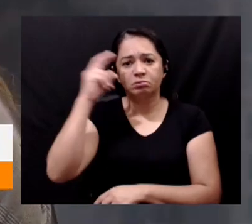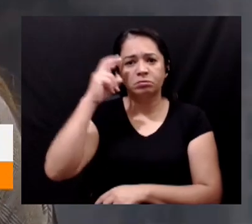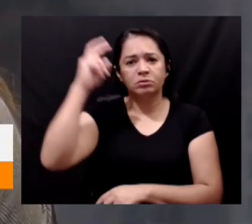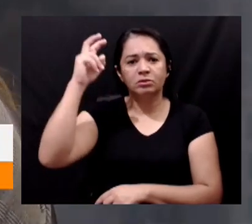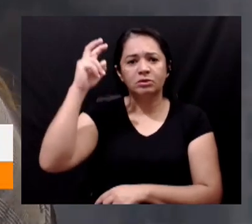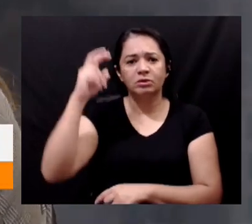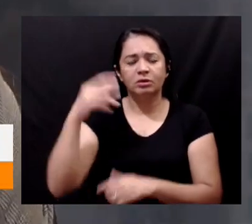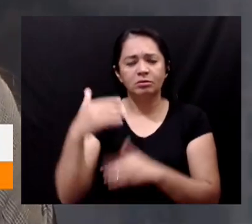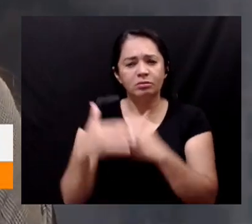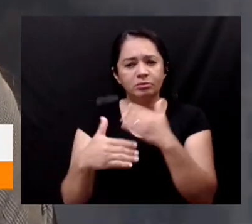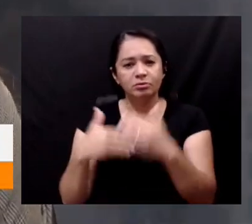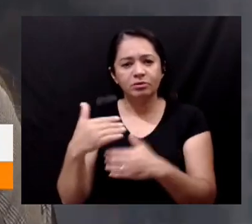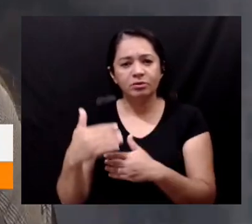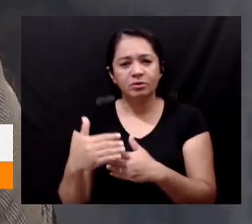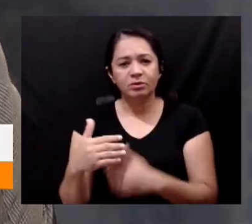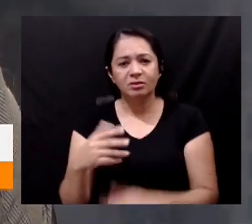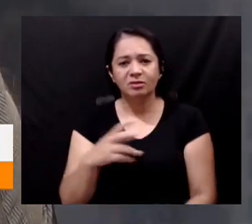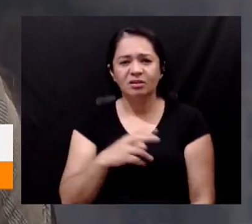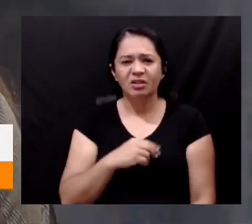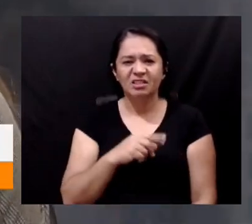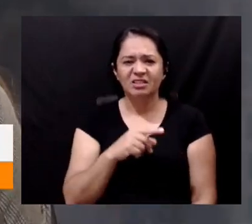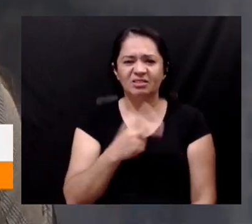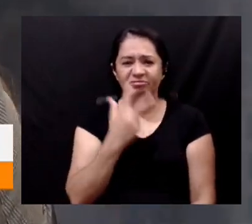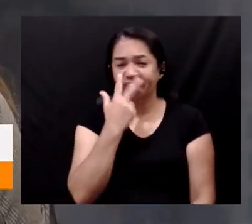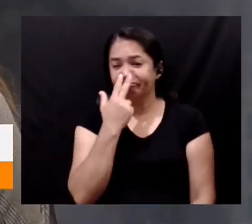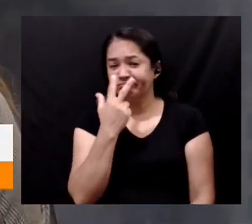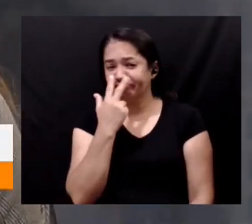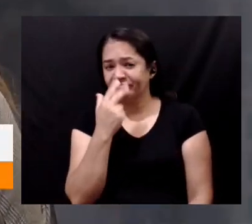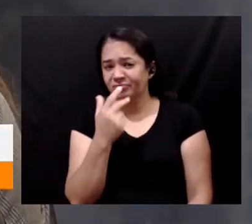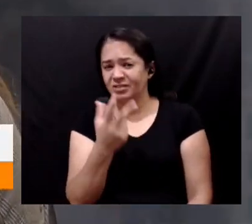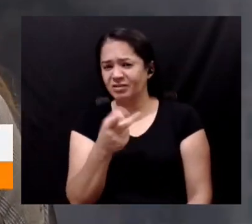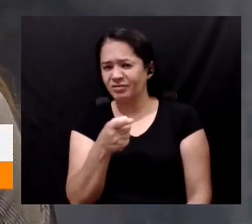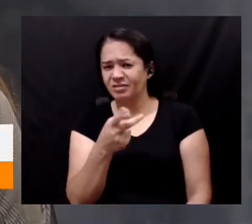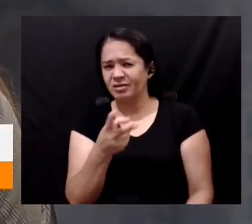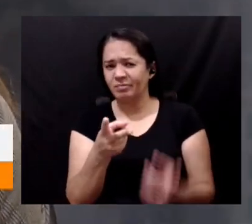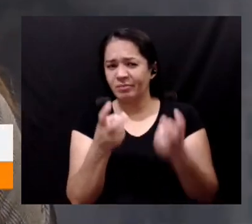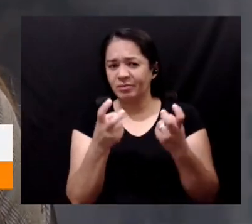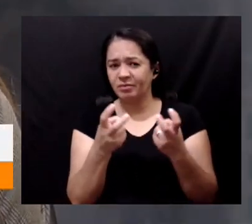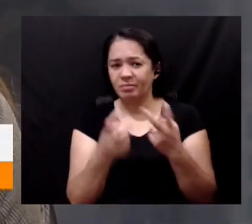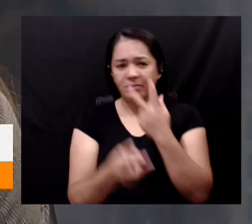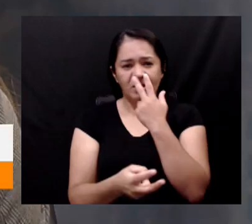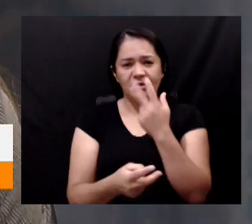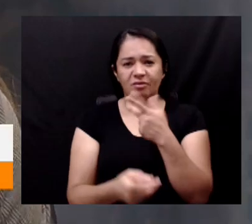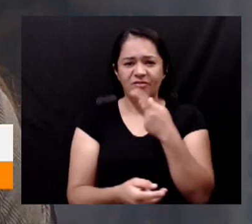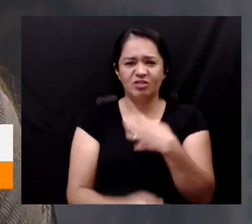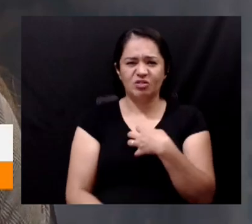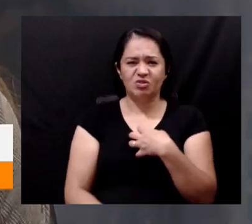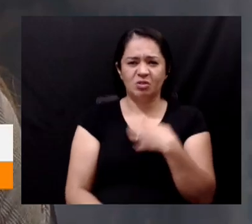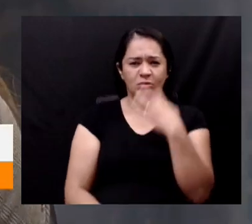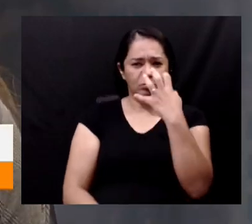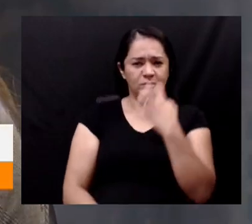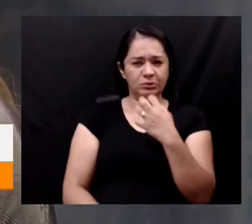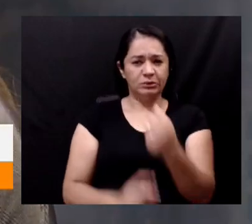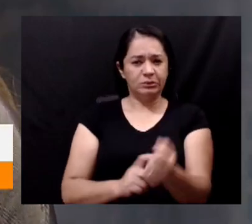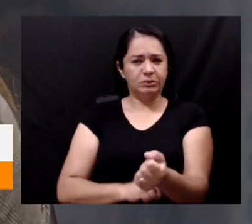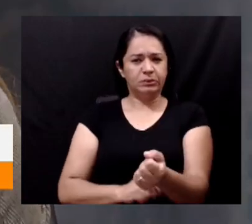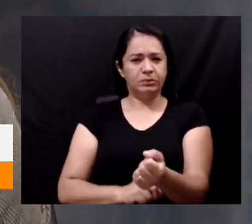depois, nossa, esse daí parece que você percebeu que ele fala de um jeito grosseiro, Uhum. que